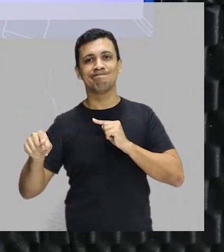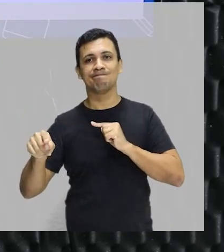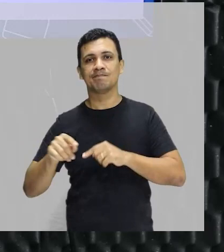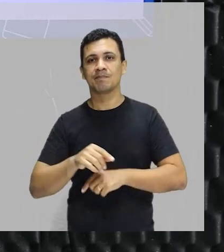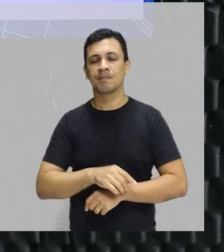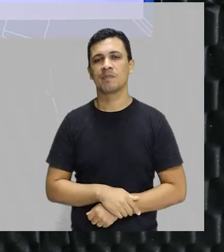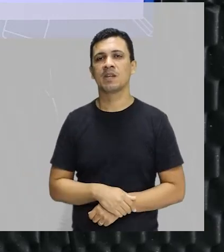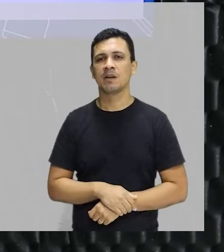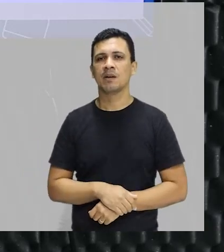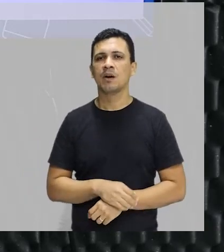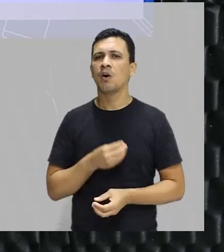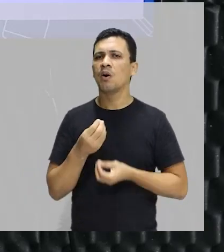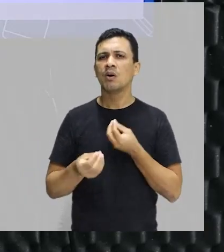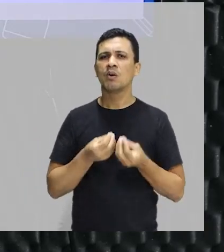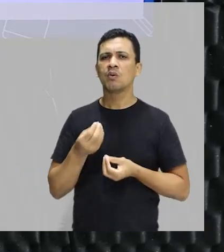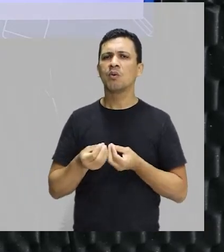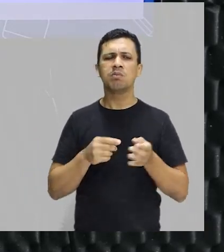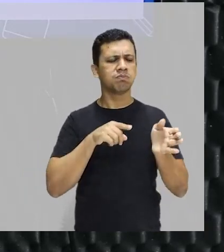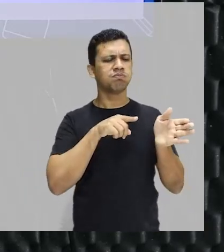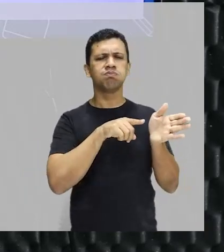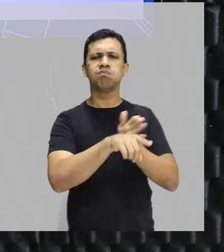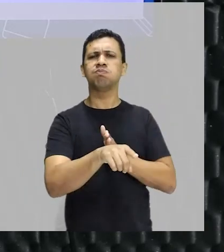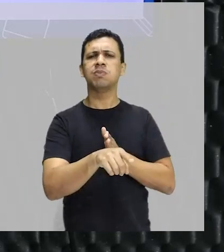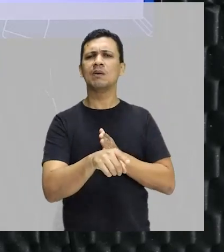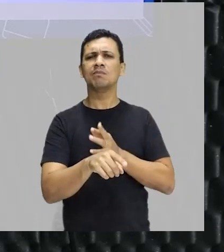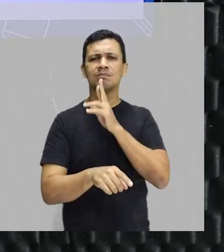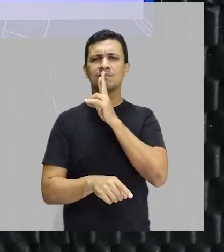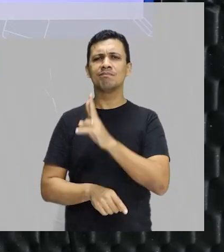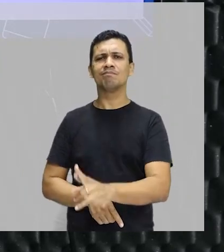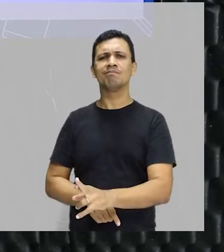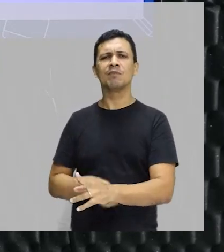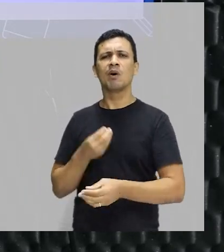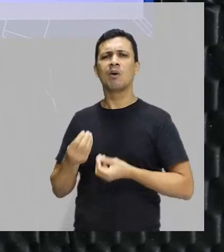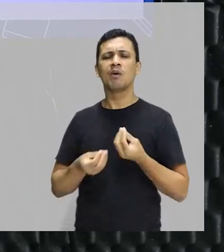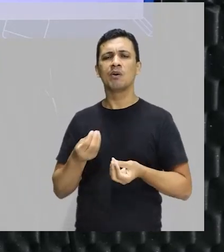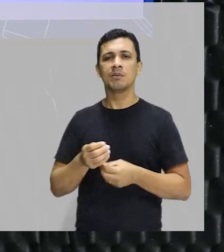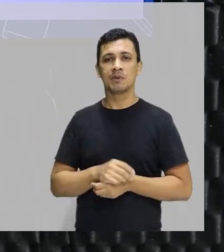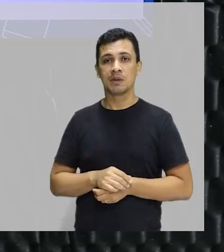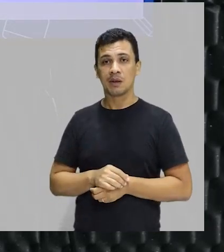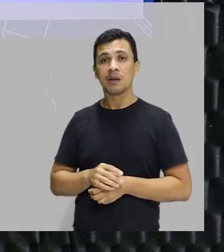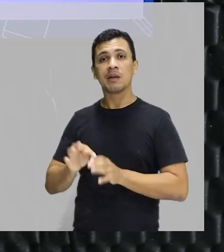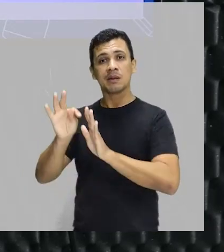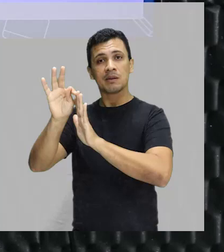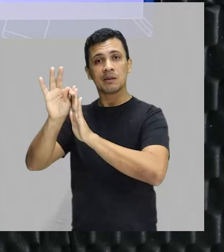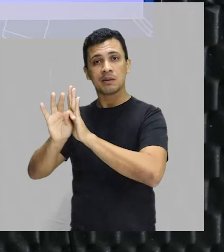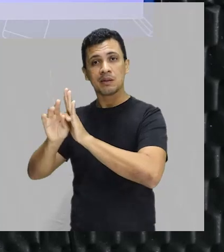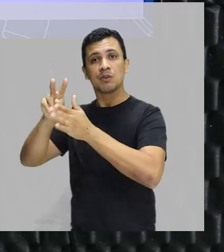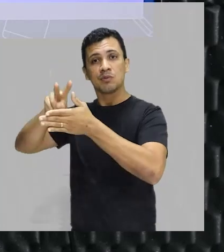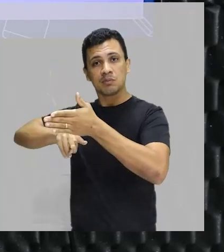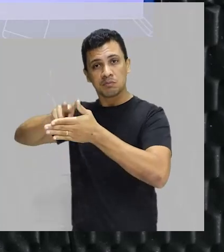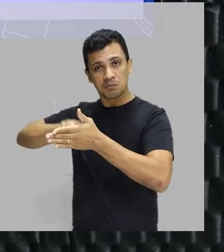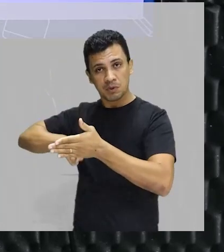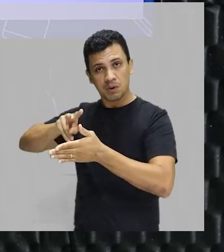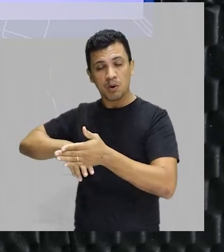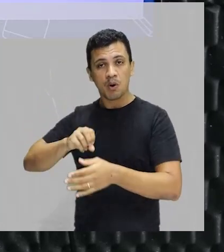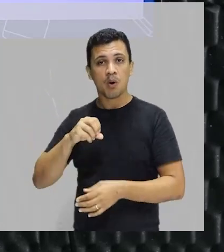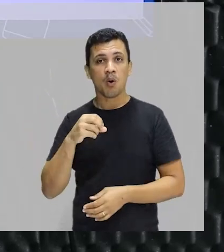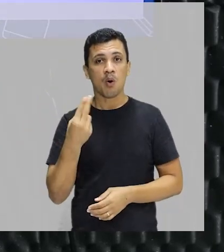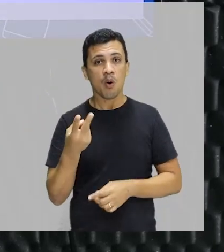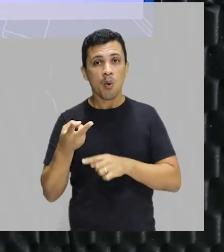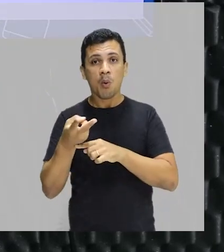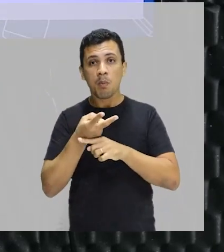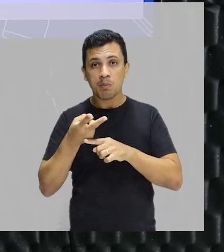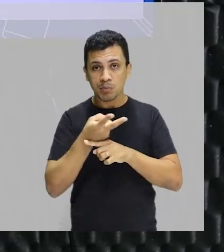representa. Como eu devo abordar essa questão? Eu posso fazer a leitura do texto ou eu posso fazer a procura direcionada